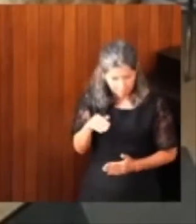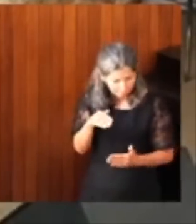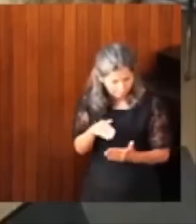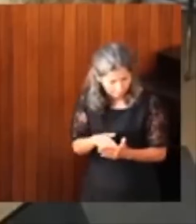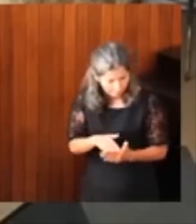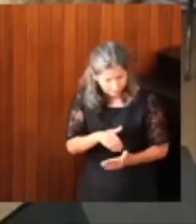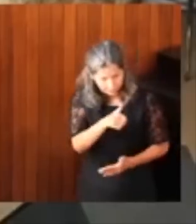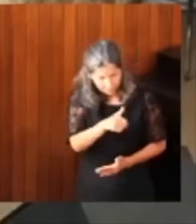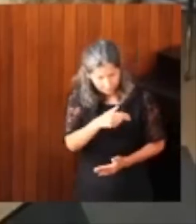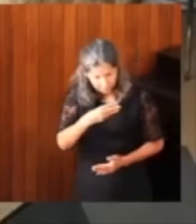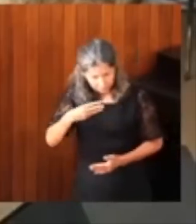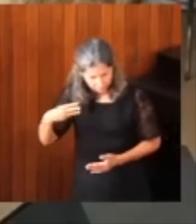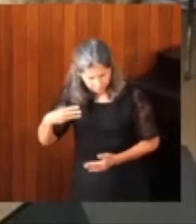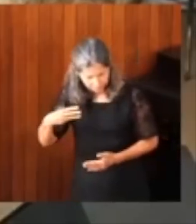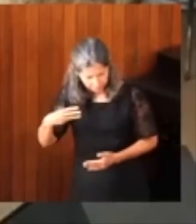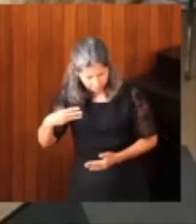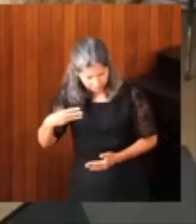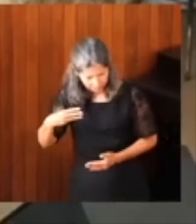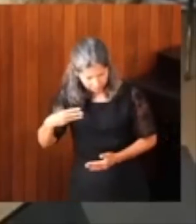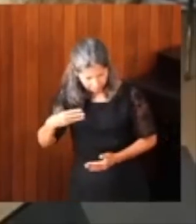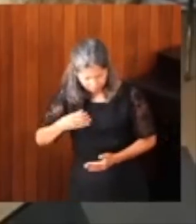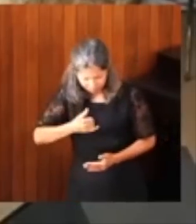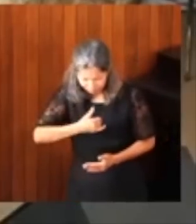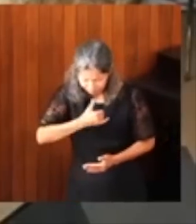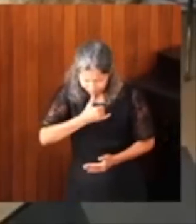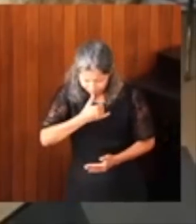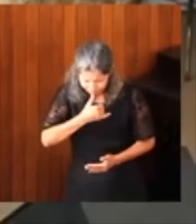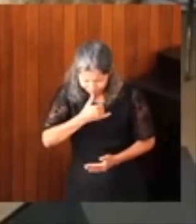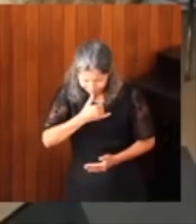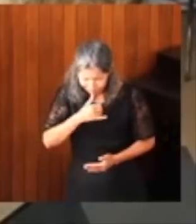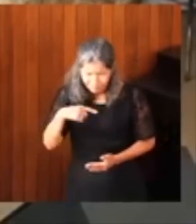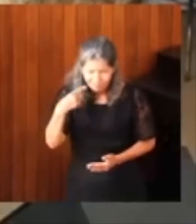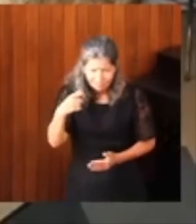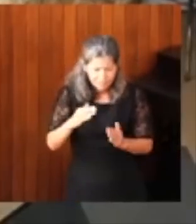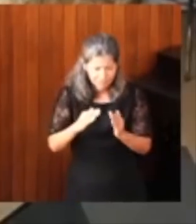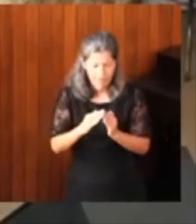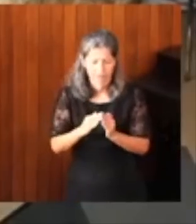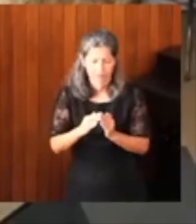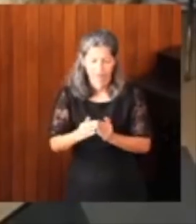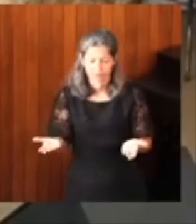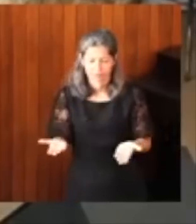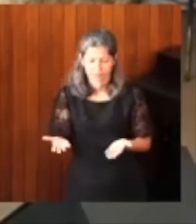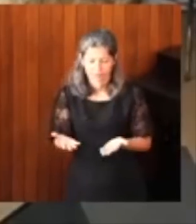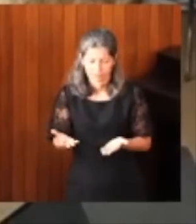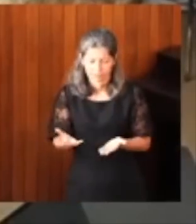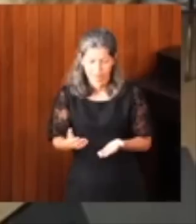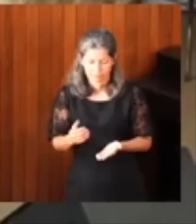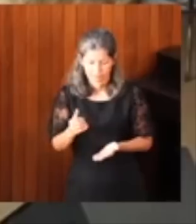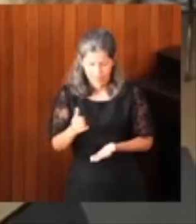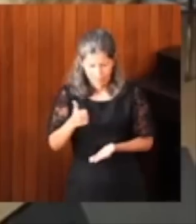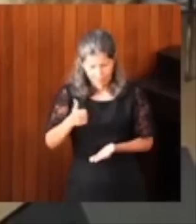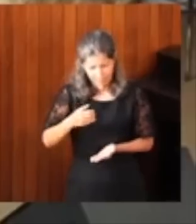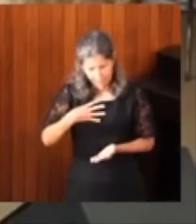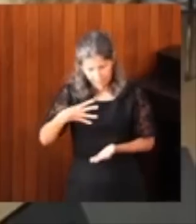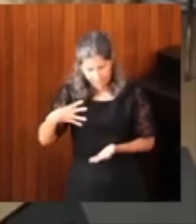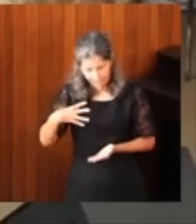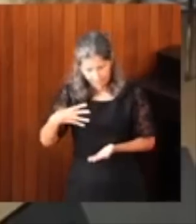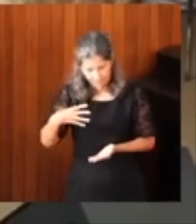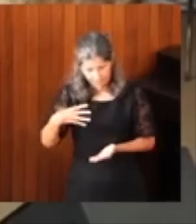voltar triste para casa. Mas tem o 14. Louvado seja Deus. João vai dar um salto para o futuro. E ele diz assim,